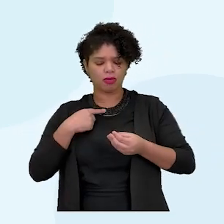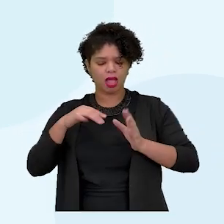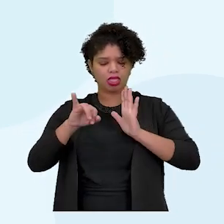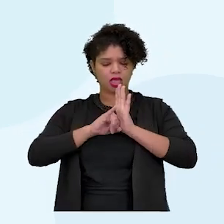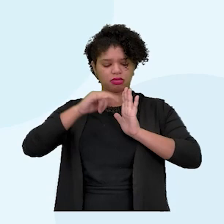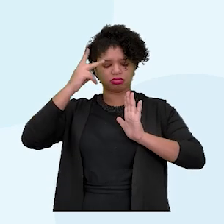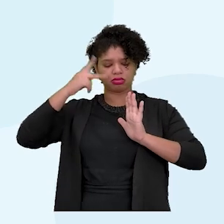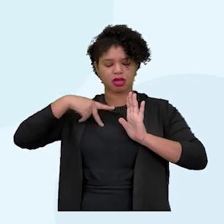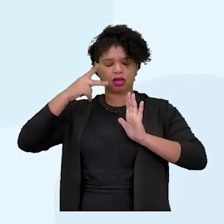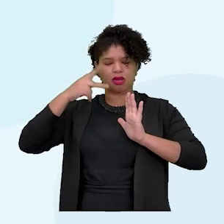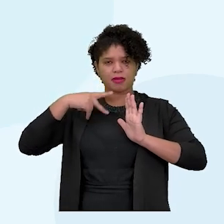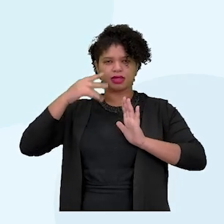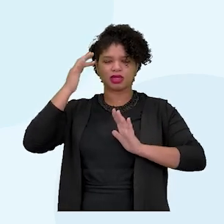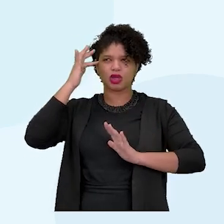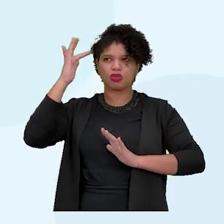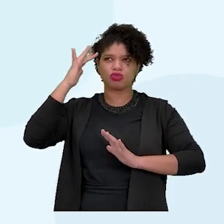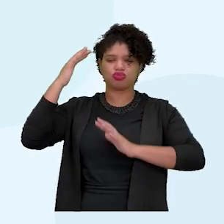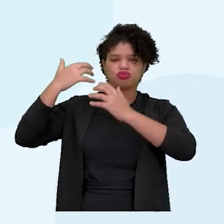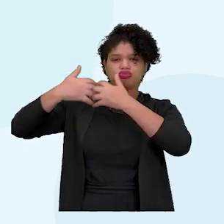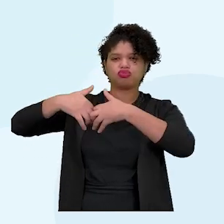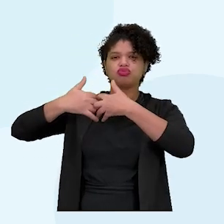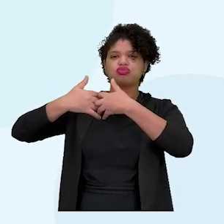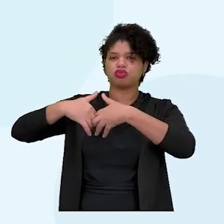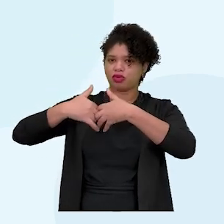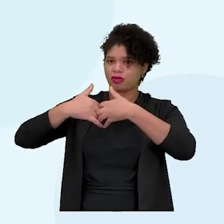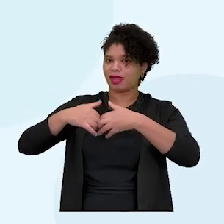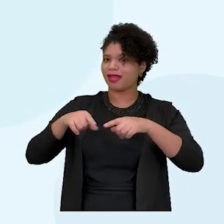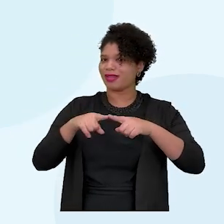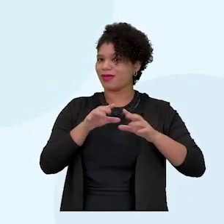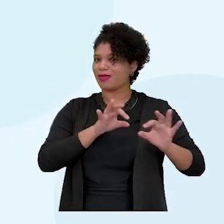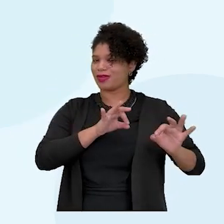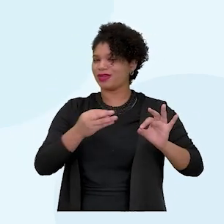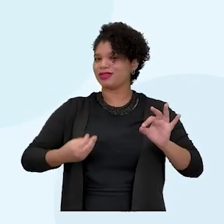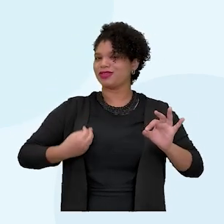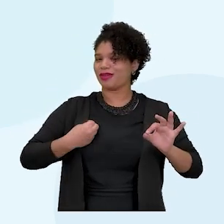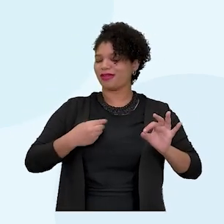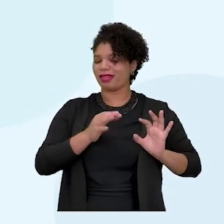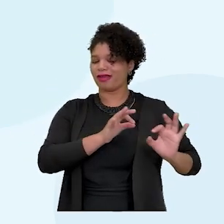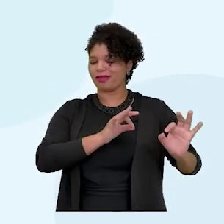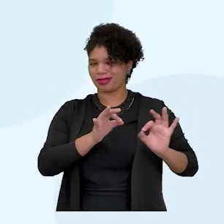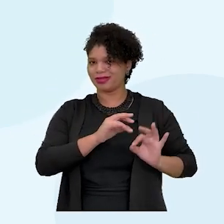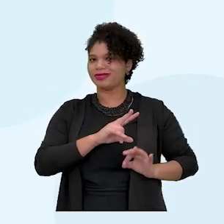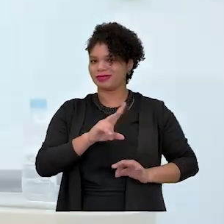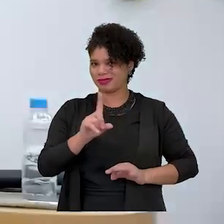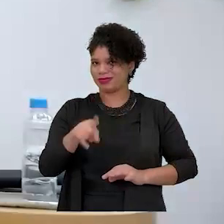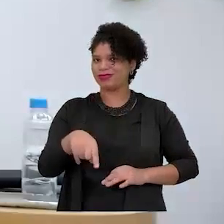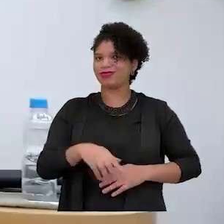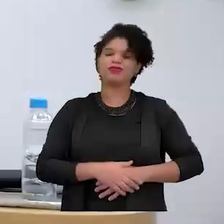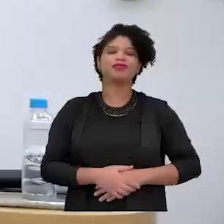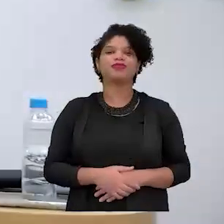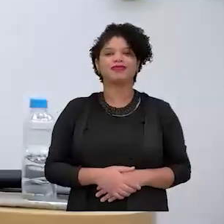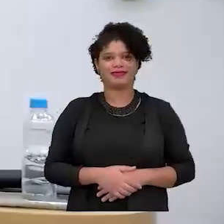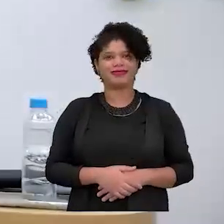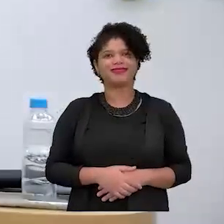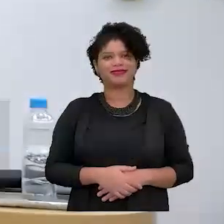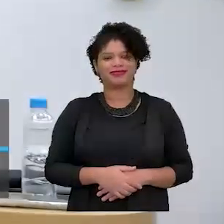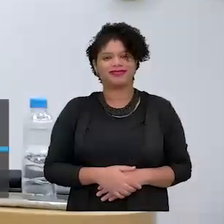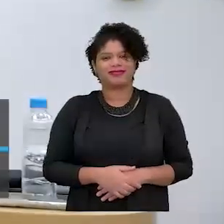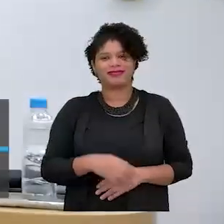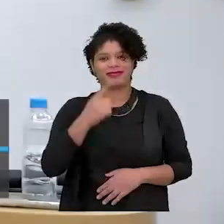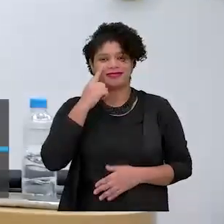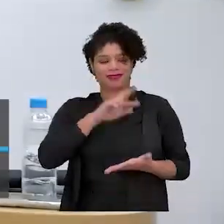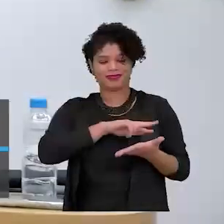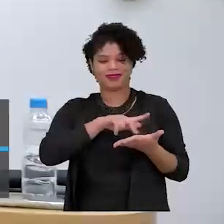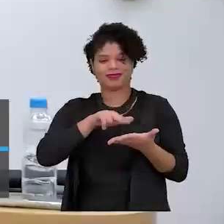identidades e sistematizar seus projetos de vida. Uhum. Olha só, então, muita coisa muito importante. Então,